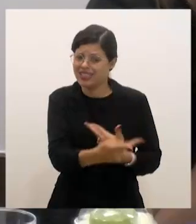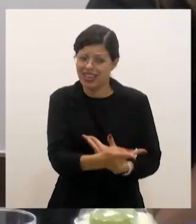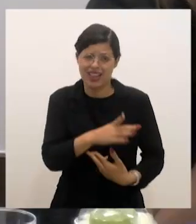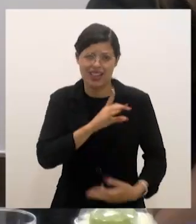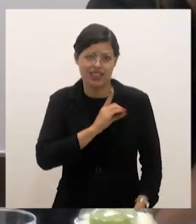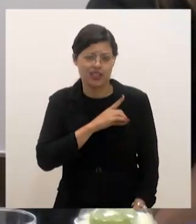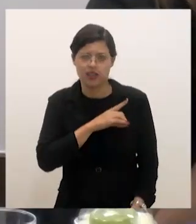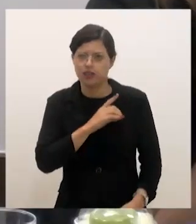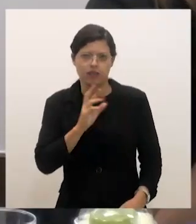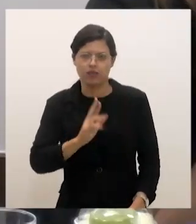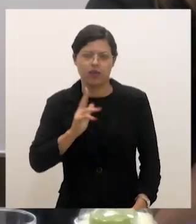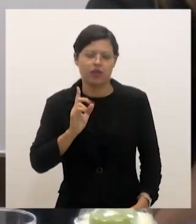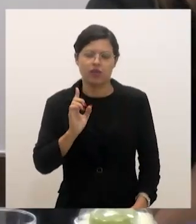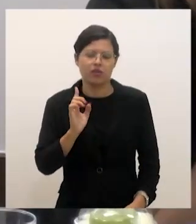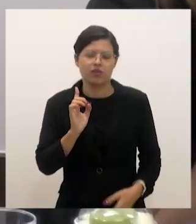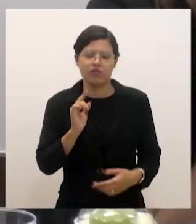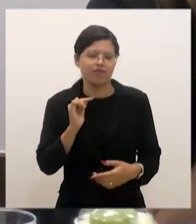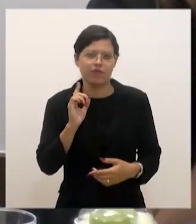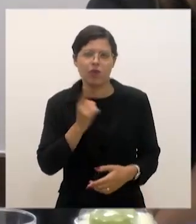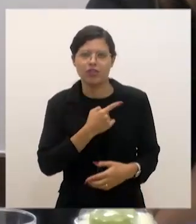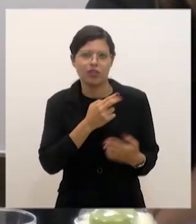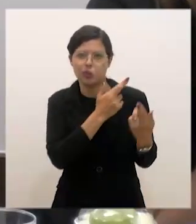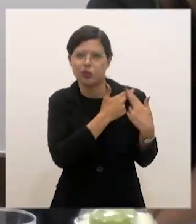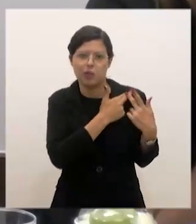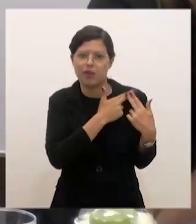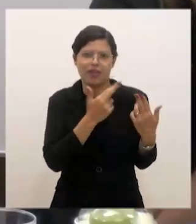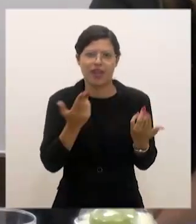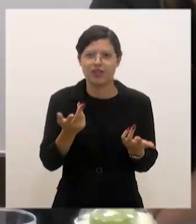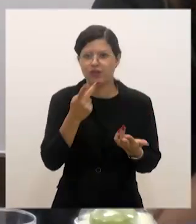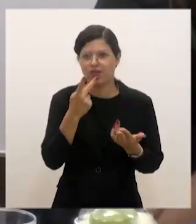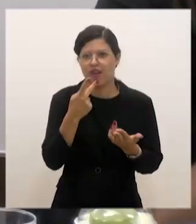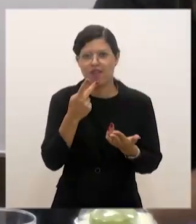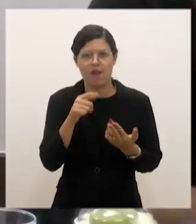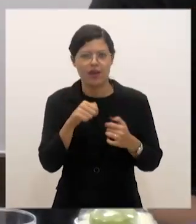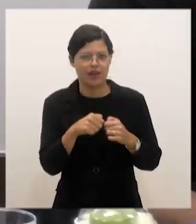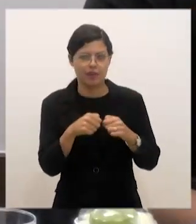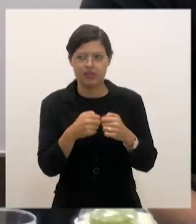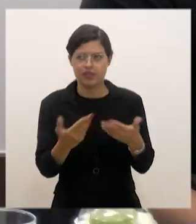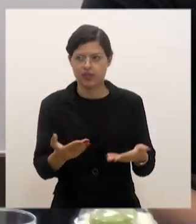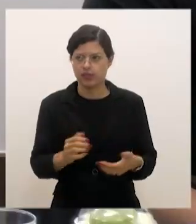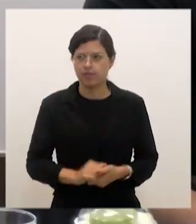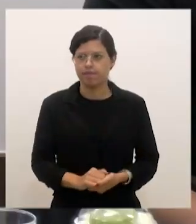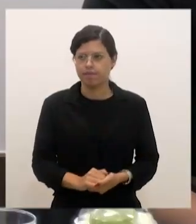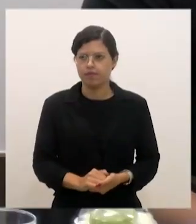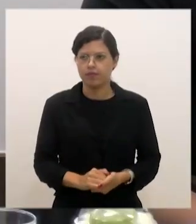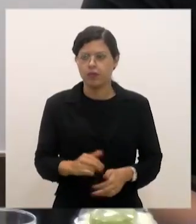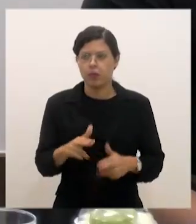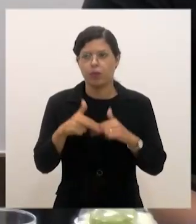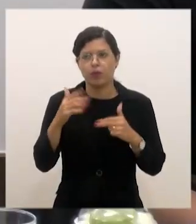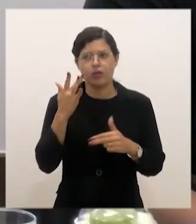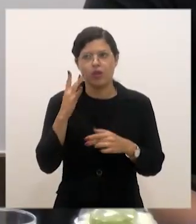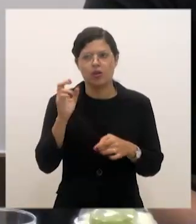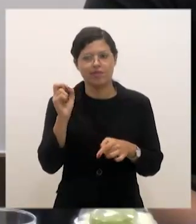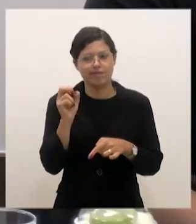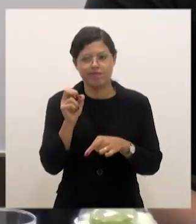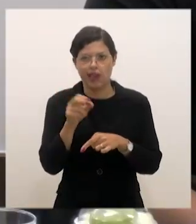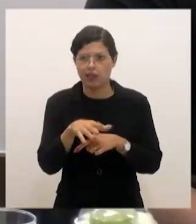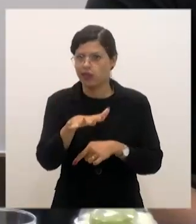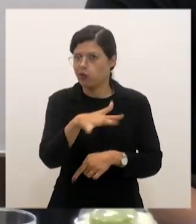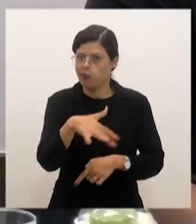o que ele tem que fazer. Por isso que eu acho que tem uma invasão de